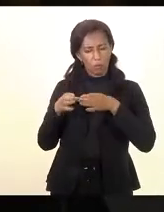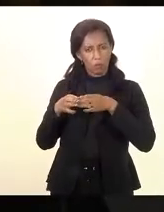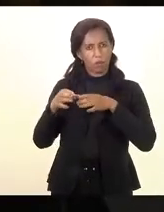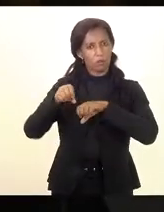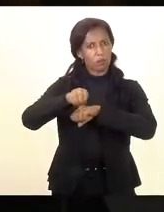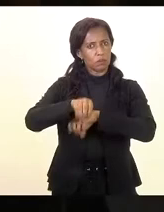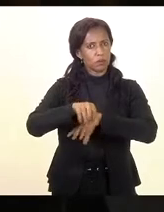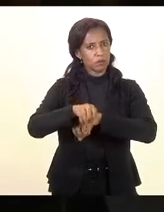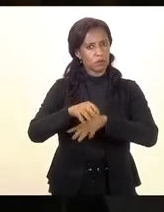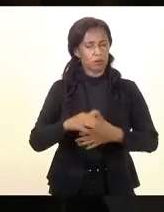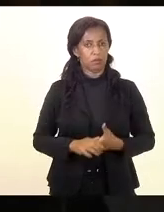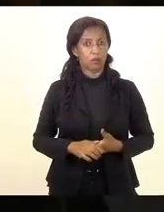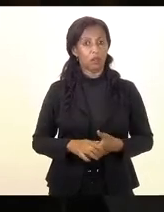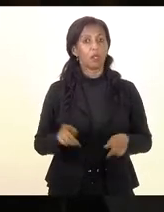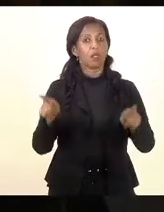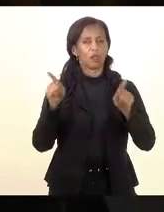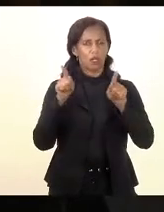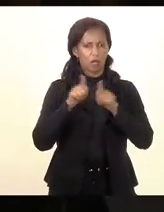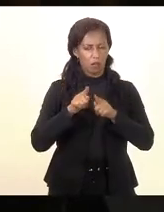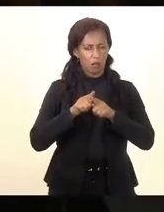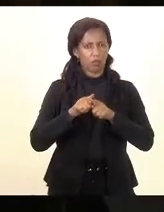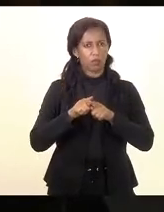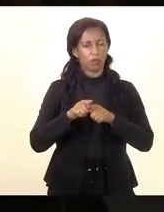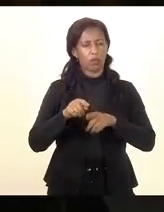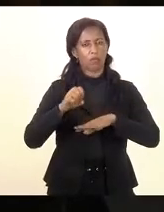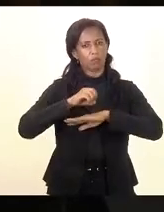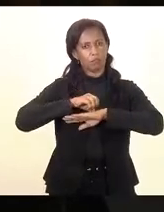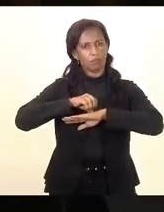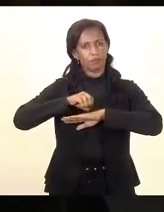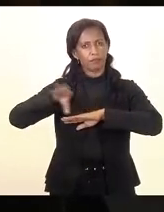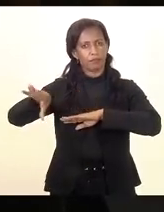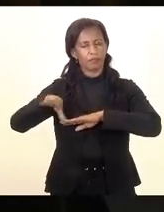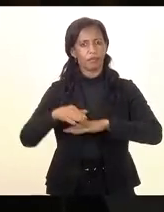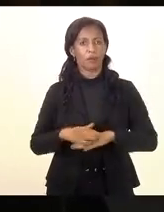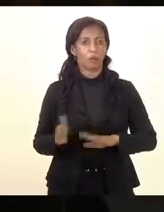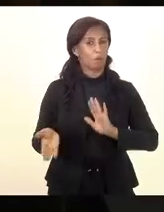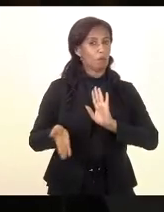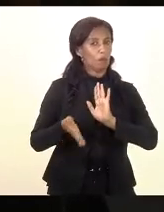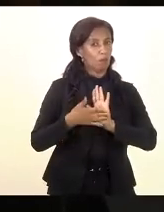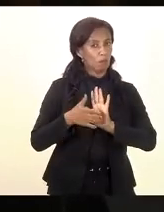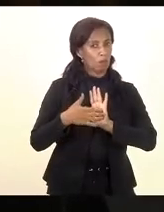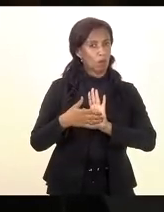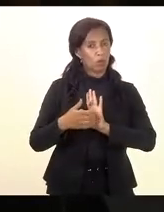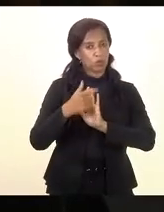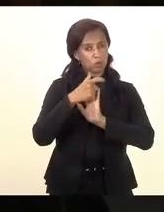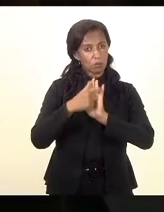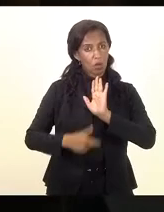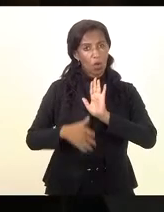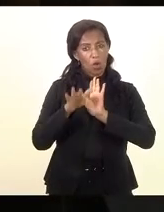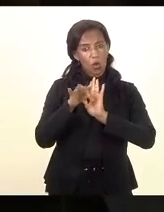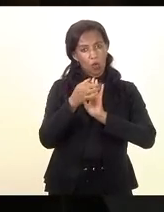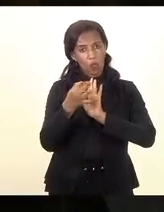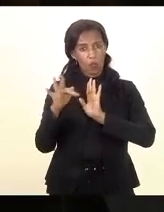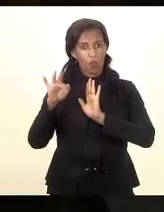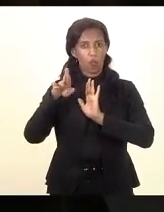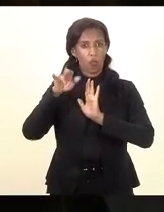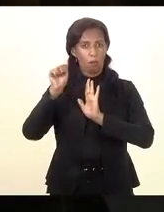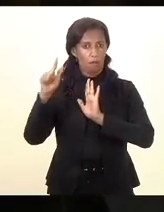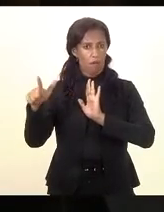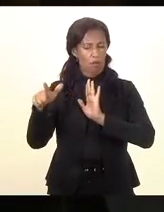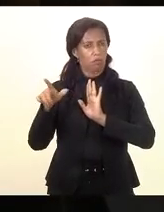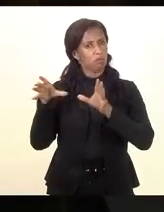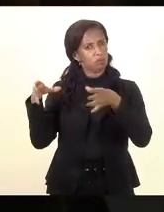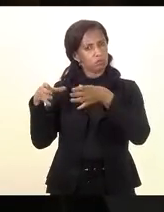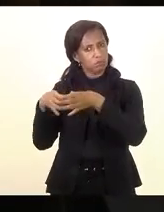eu também vou encaminhar para o conselho estadual de educação uma proposta formal para que o conselho considere